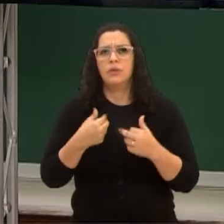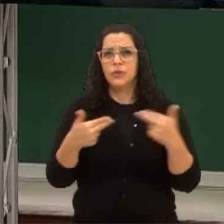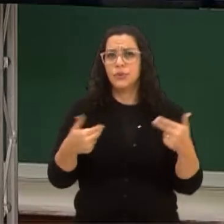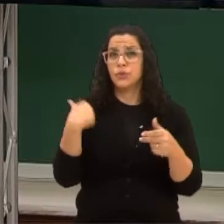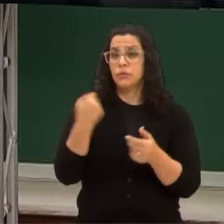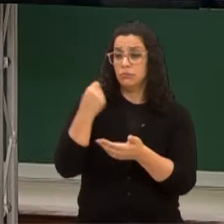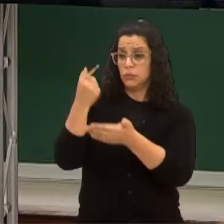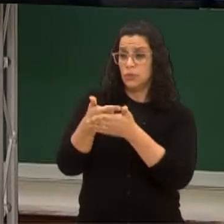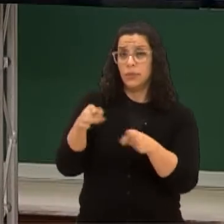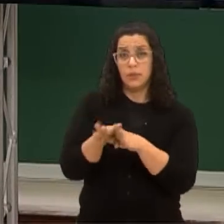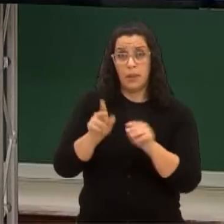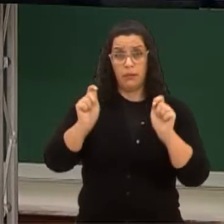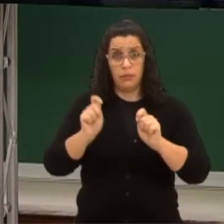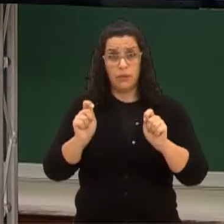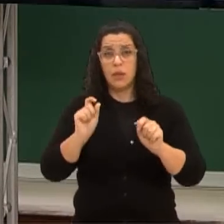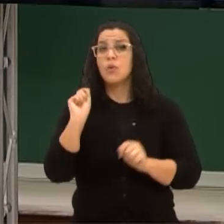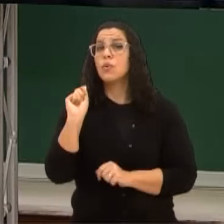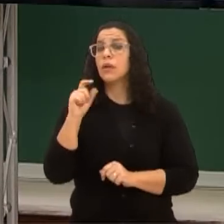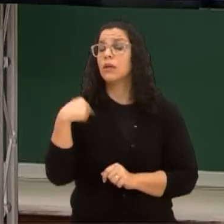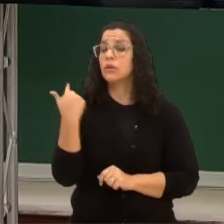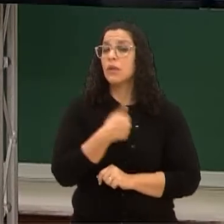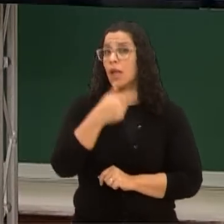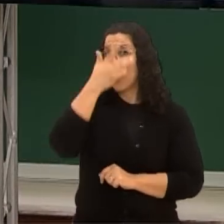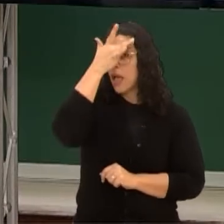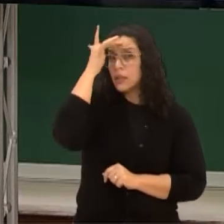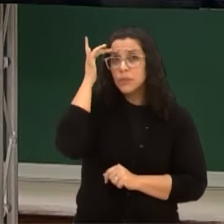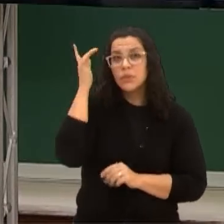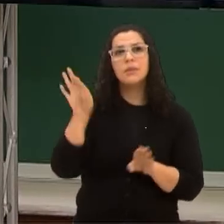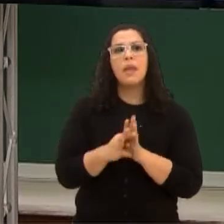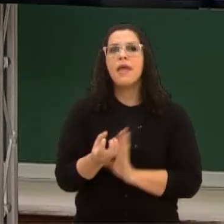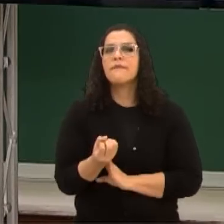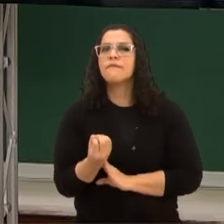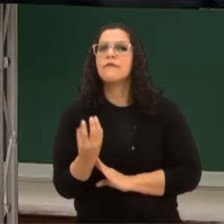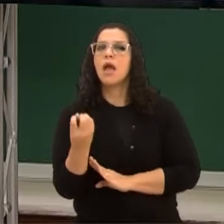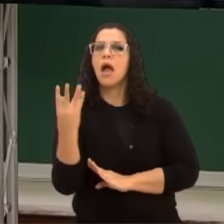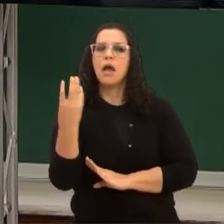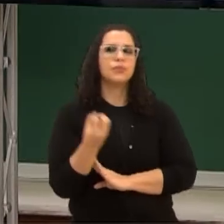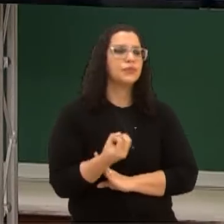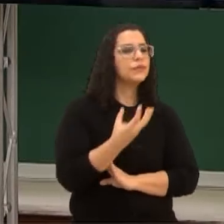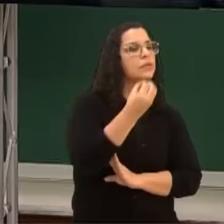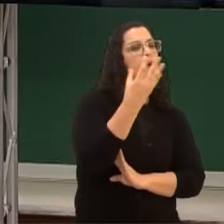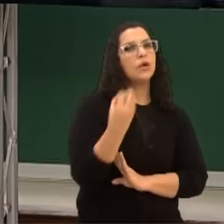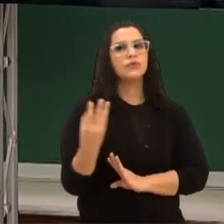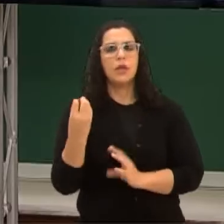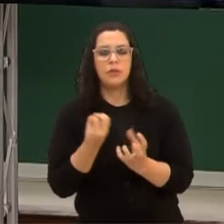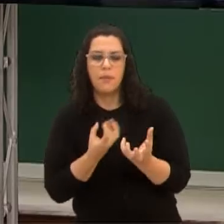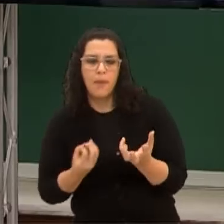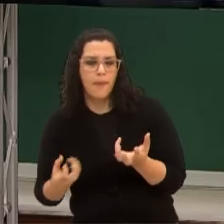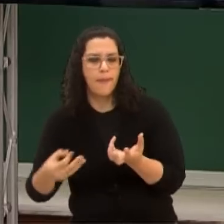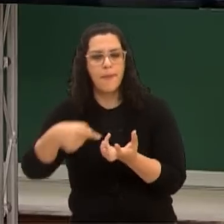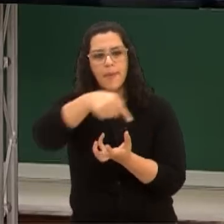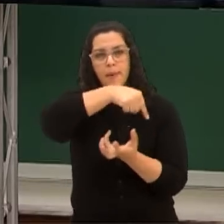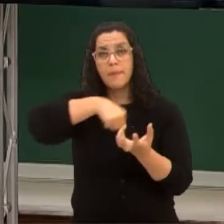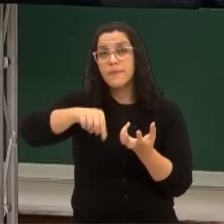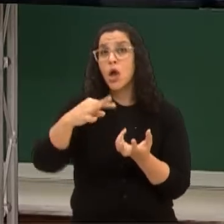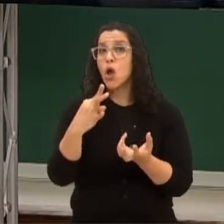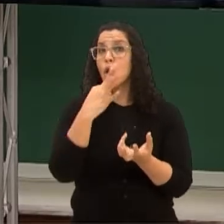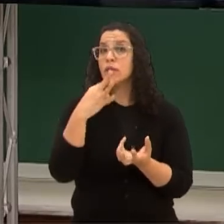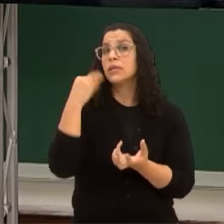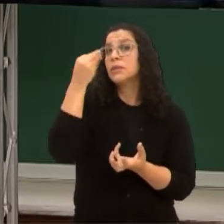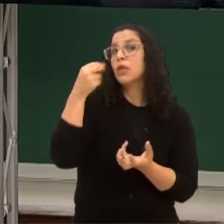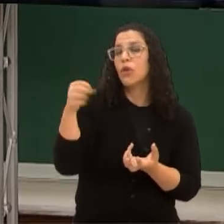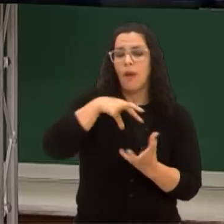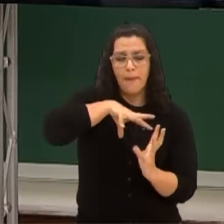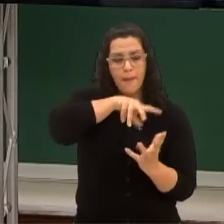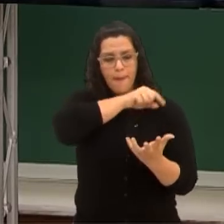consome, também tem o fato de que as pessoas transitam pelo planeta. Então a gente pode viajar, conhecer novas